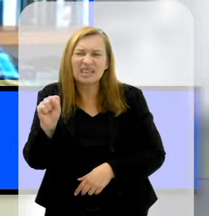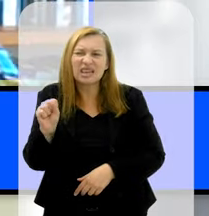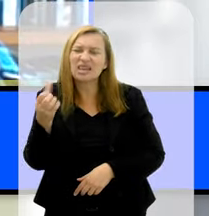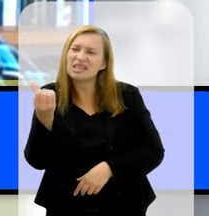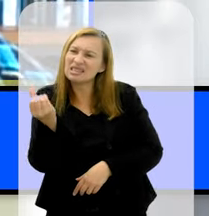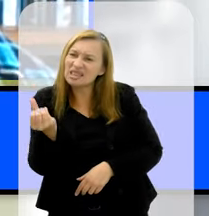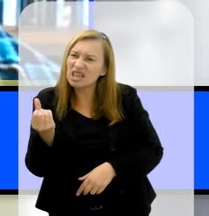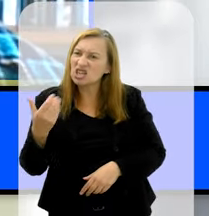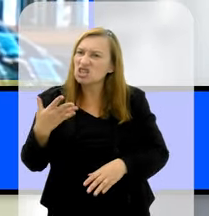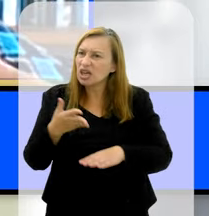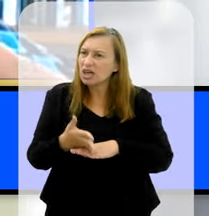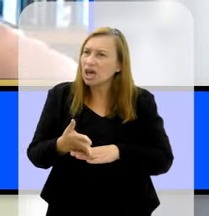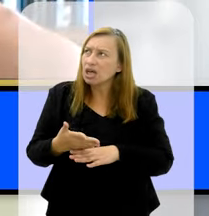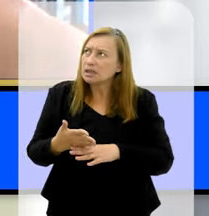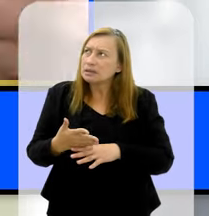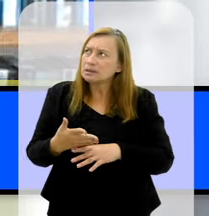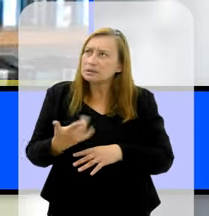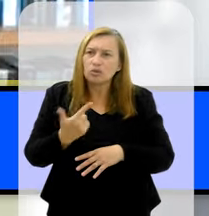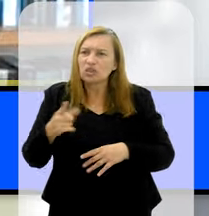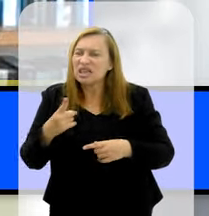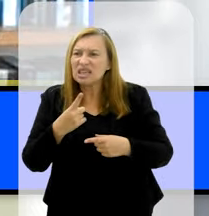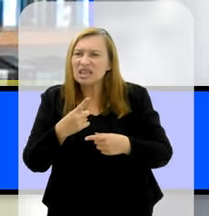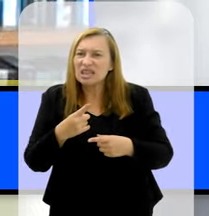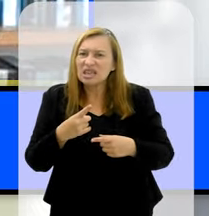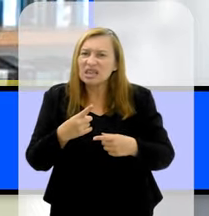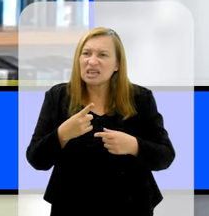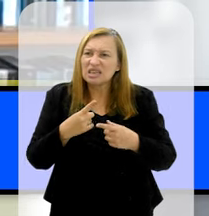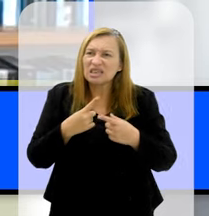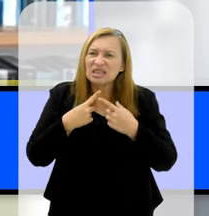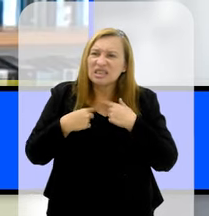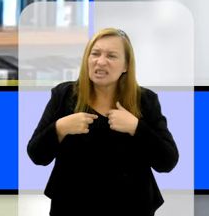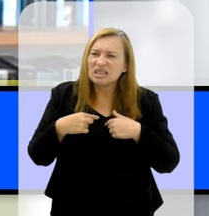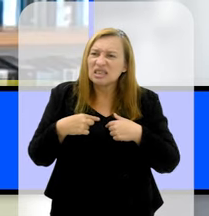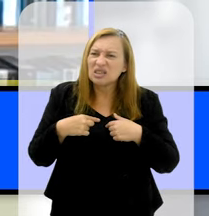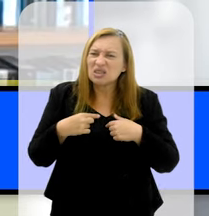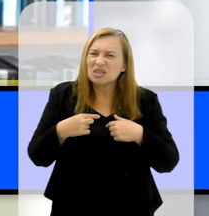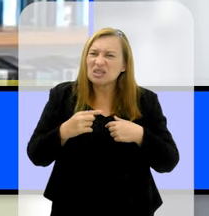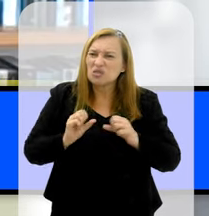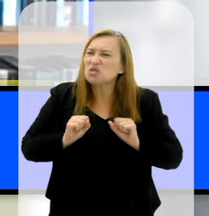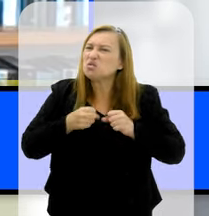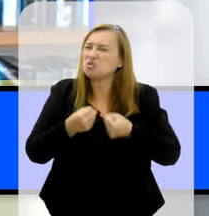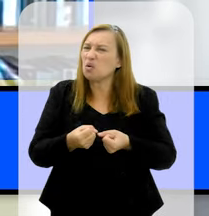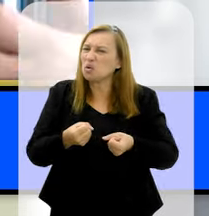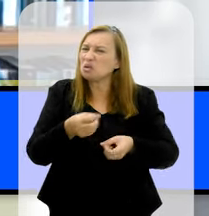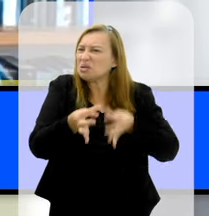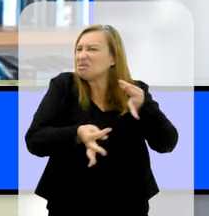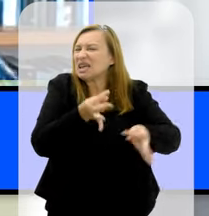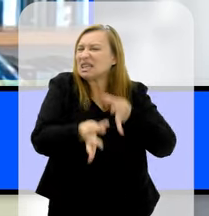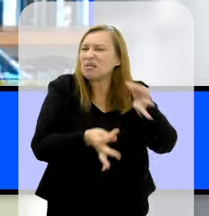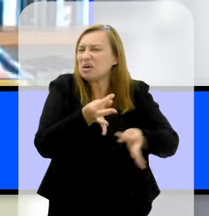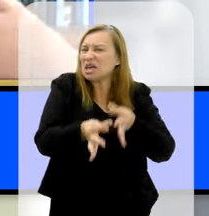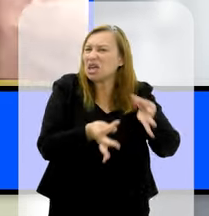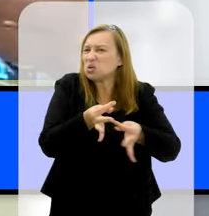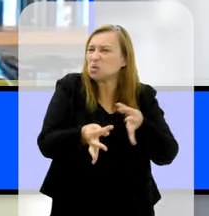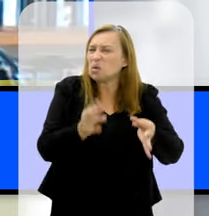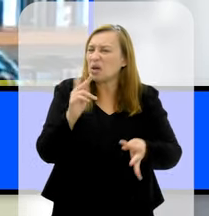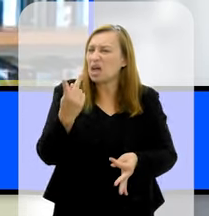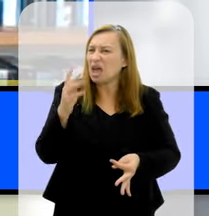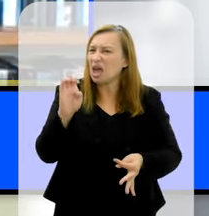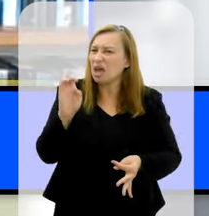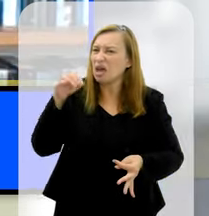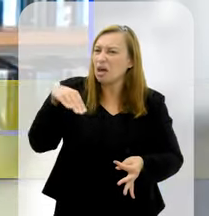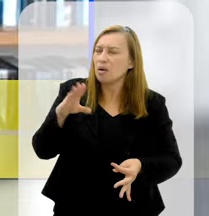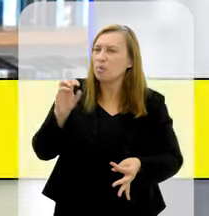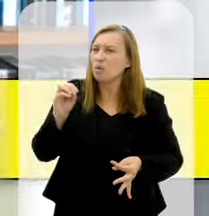86 anos, eu não teria vontade de me submeter a um tratamento desses, pelo sofrimento que é,